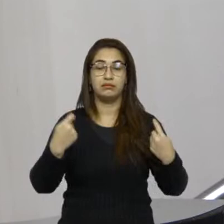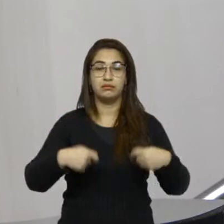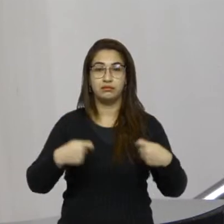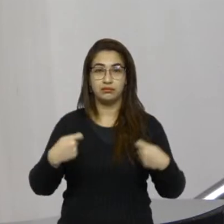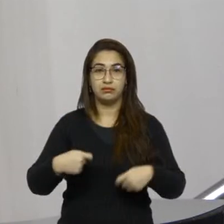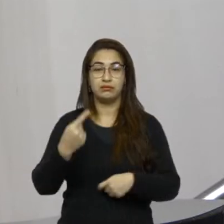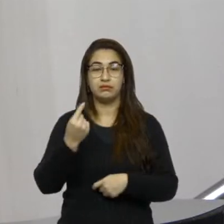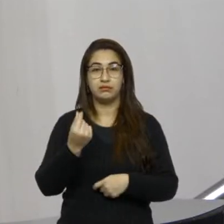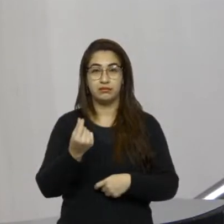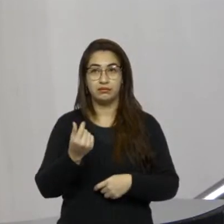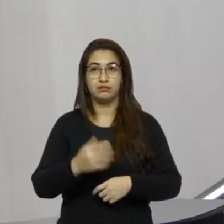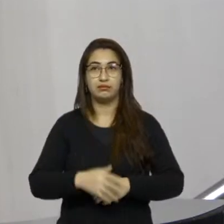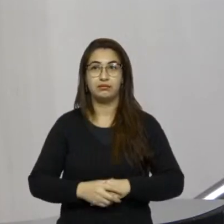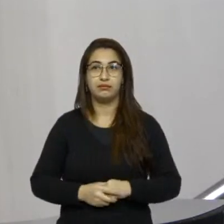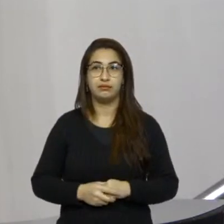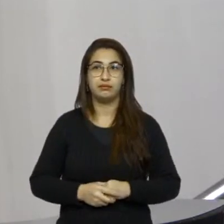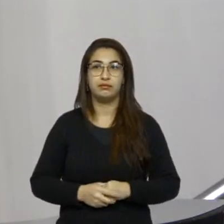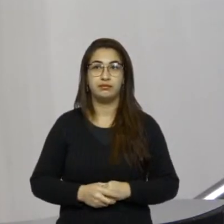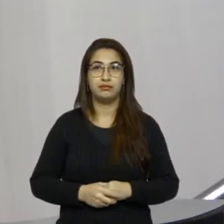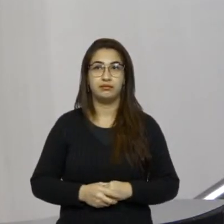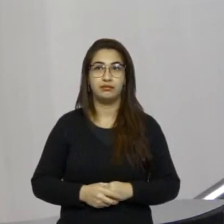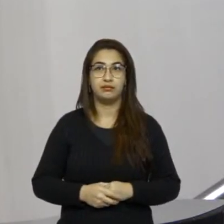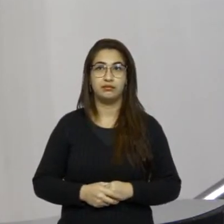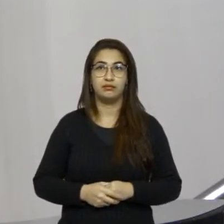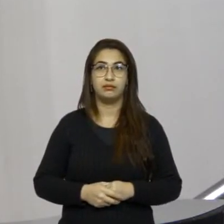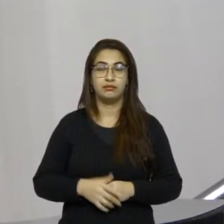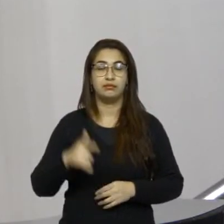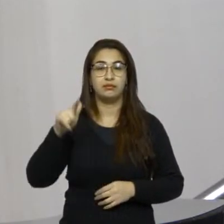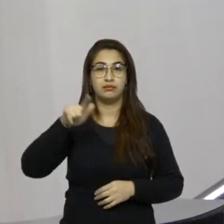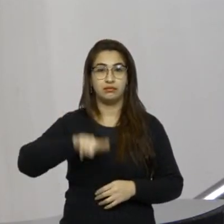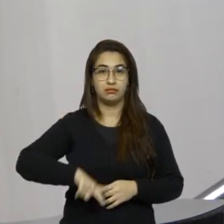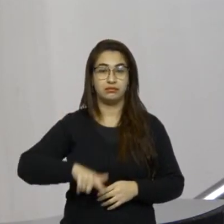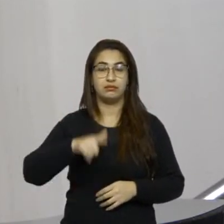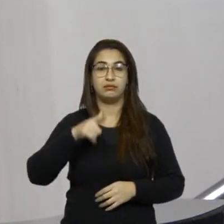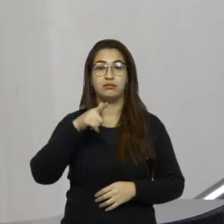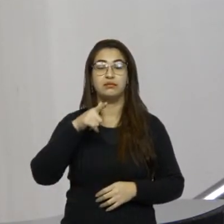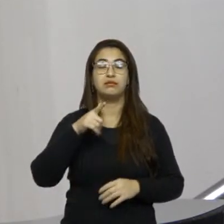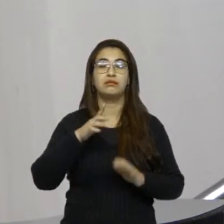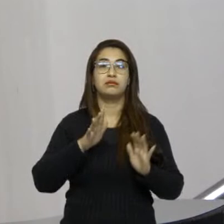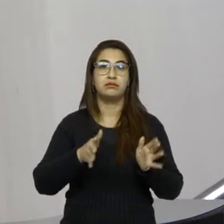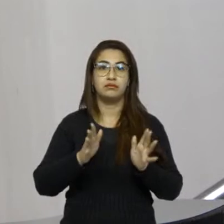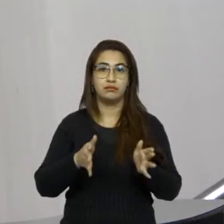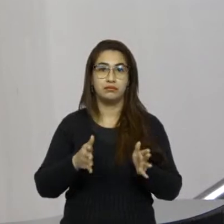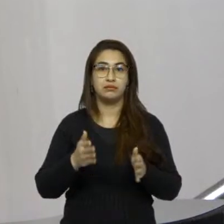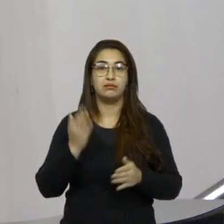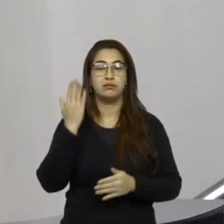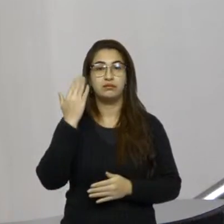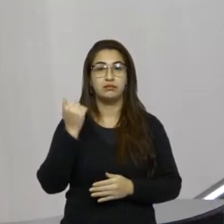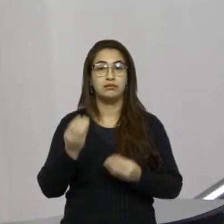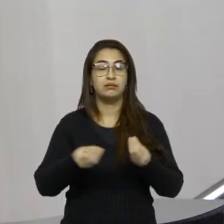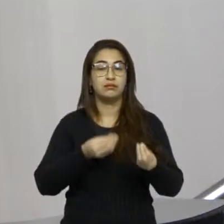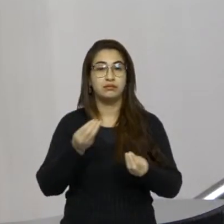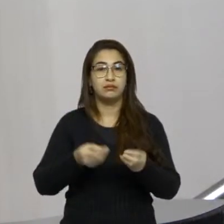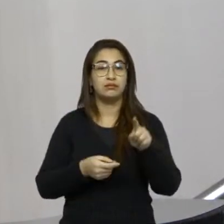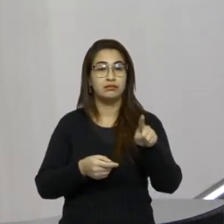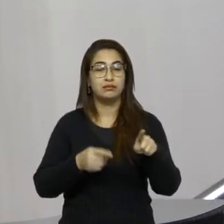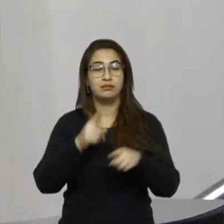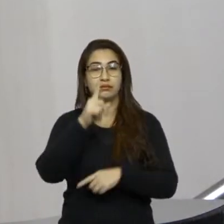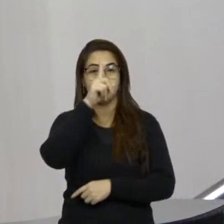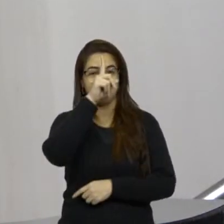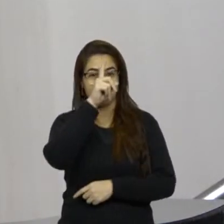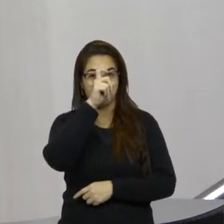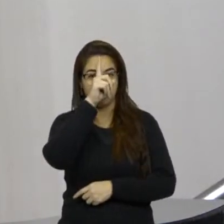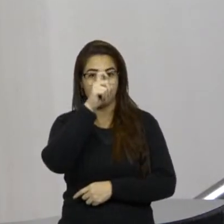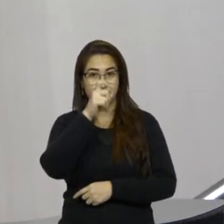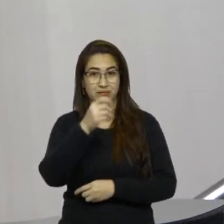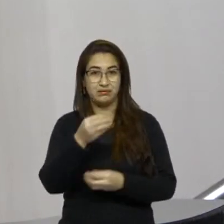Enfim, repito, a gente ouviu o áudio aqui da diretora do hospital. A situação é gravíssima, está um caos.